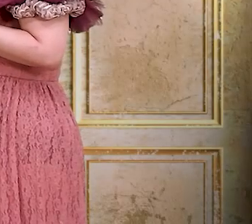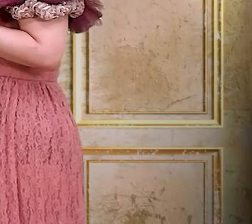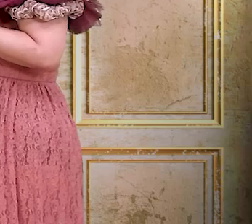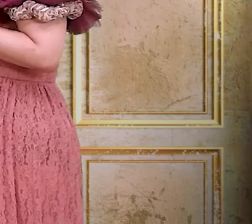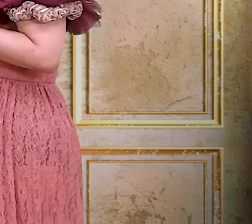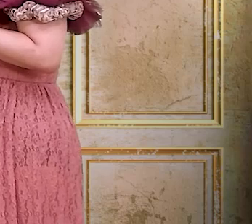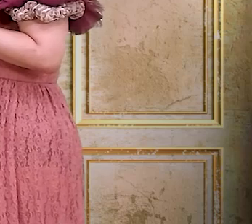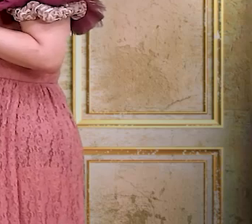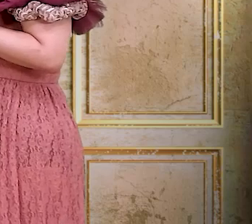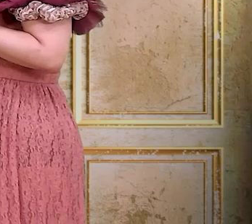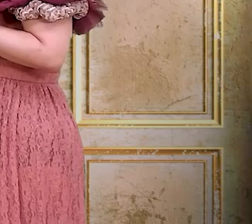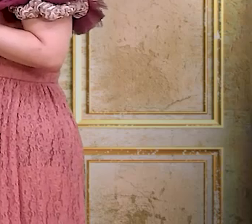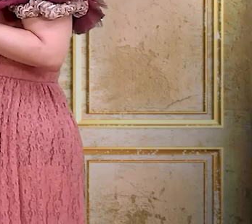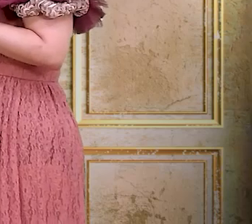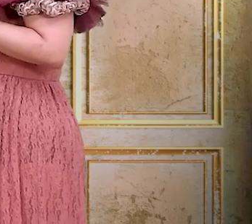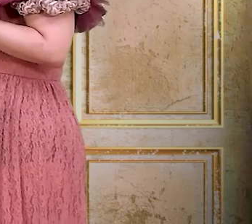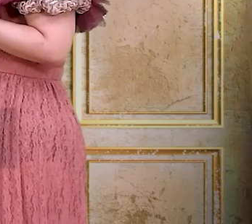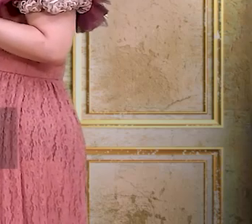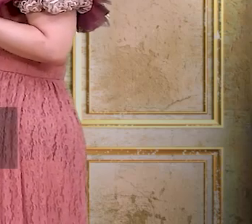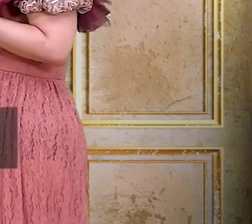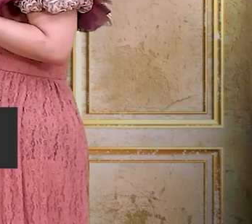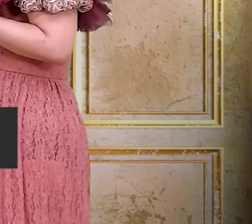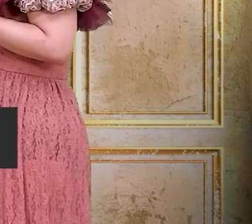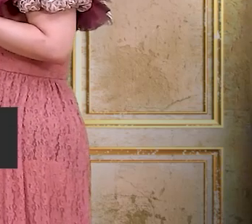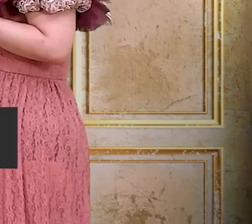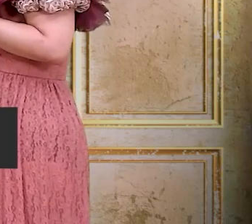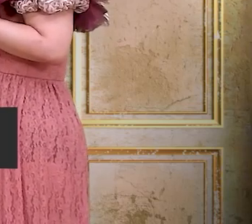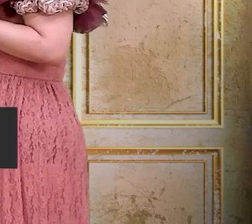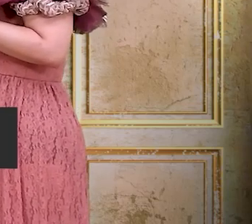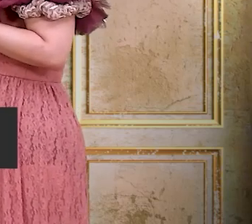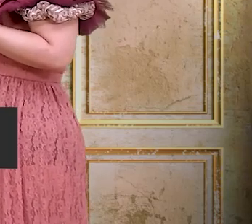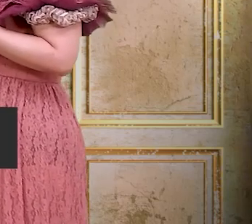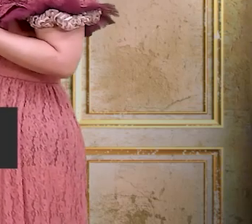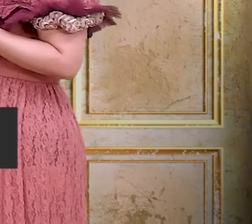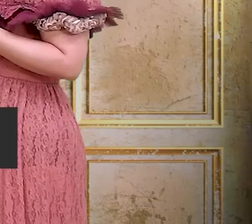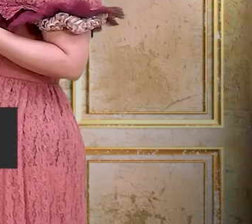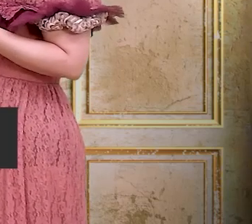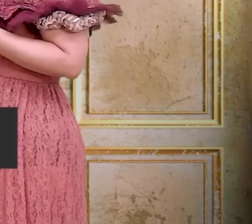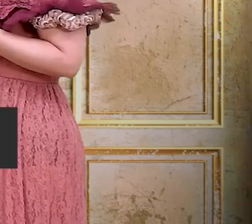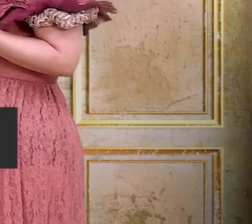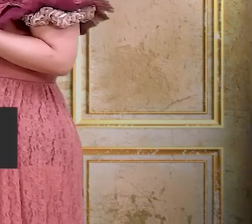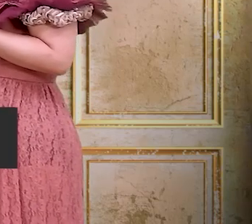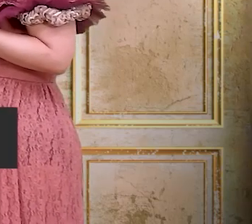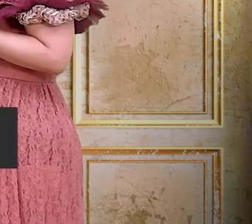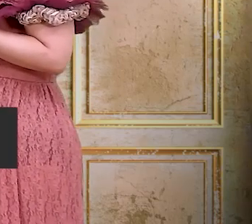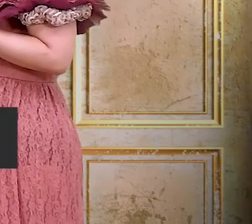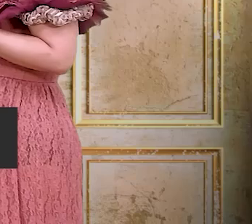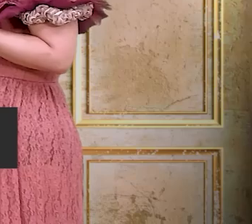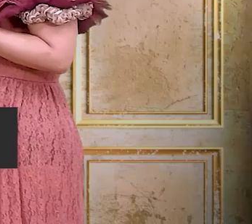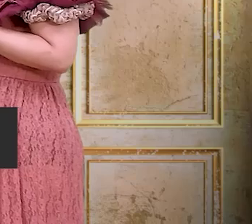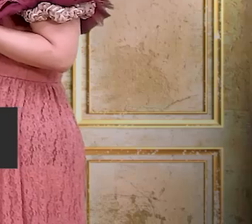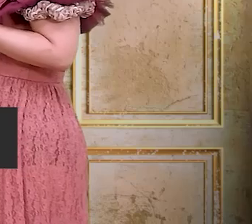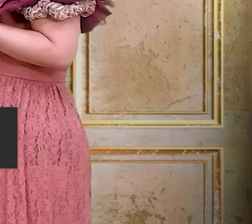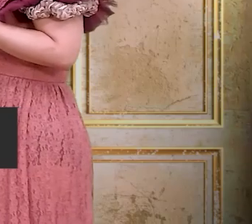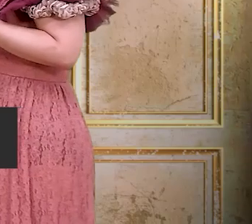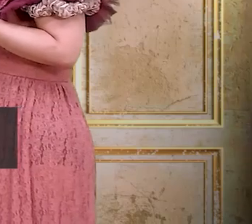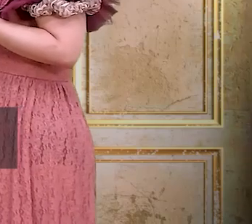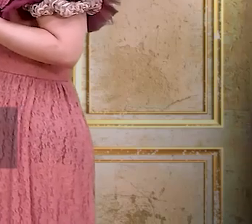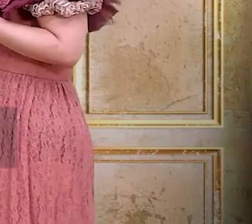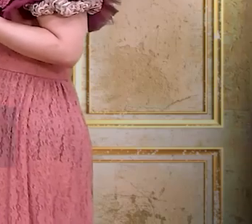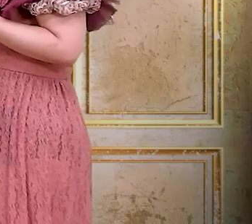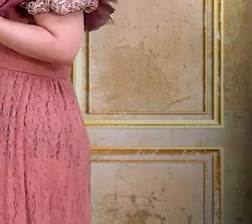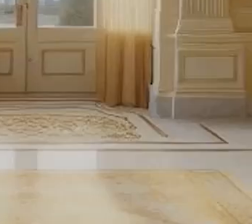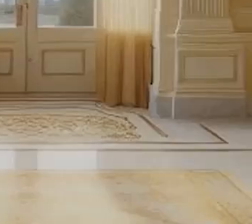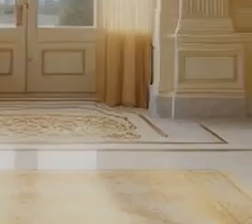O Senhor não me abandonou pelo amor a Adelaide, e sim por seu dote. Um mesquinho dote de 30 contos de